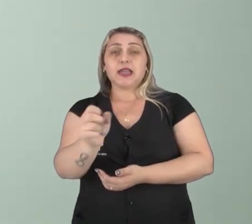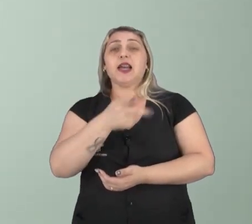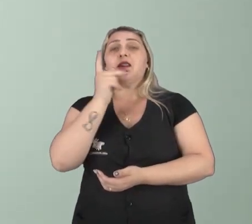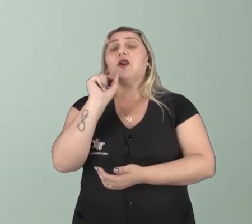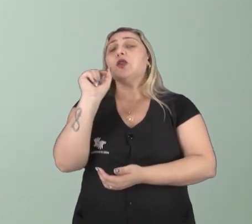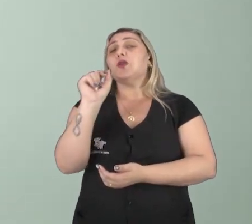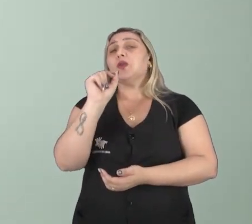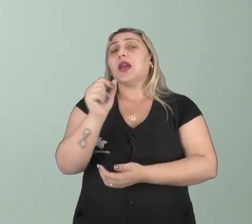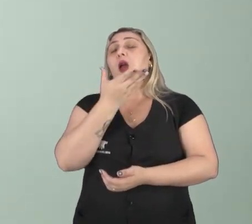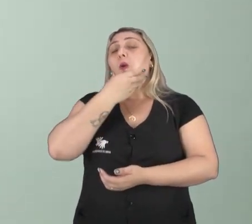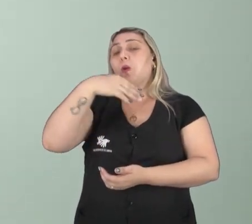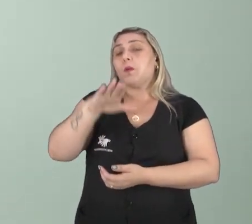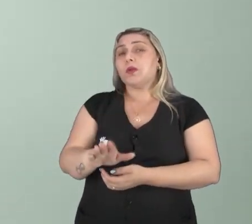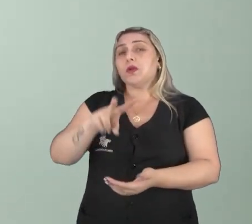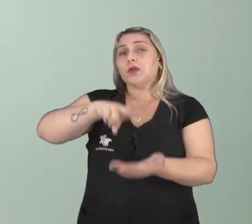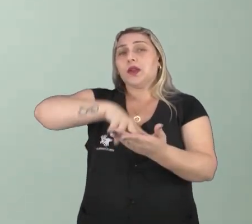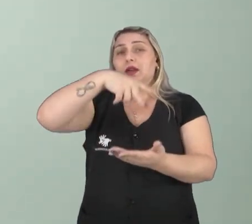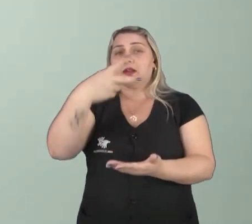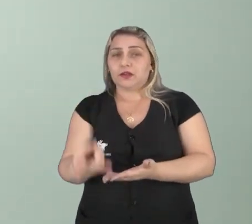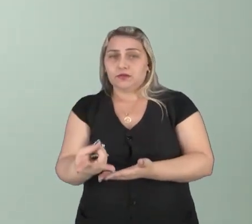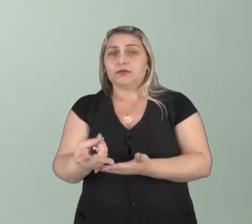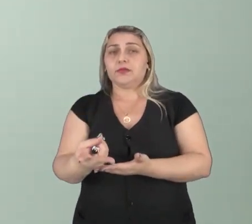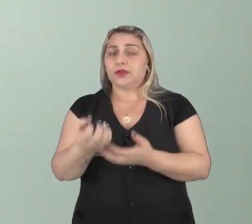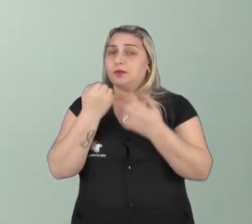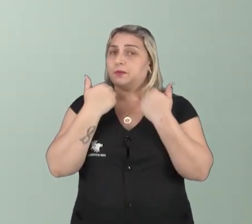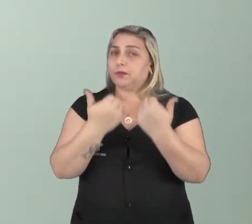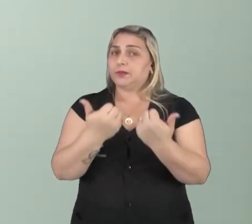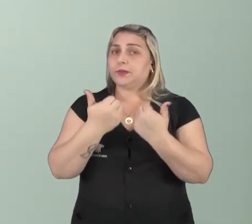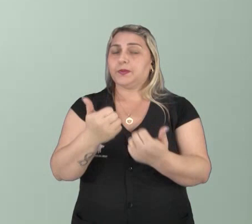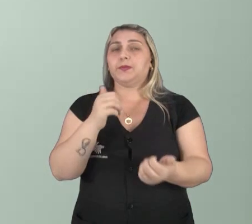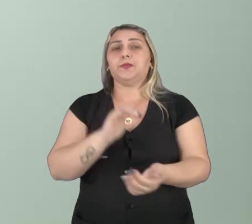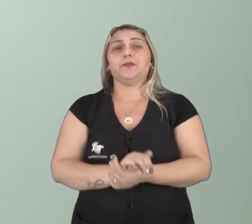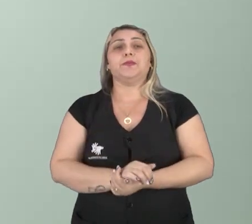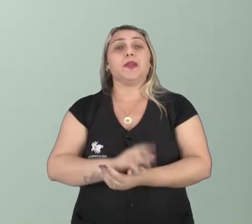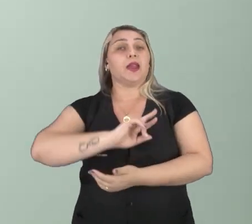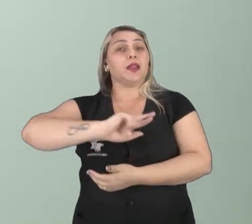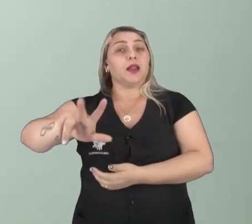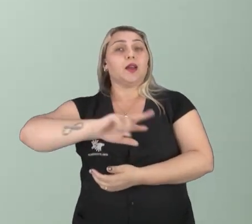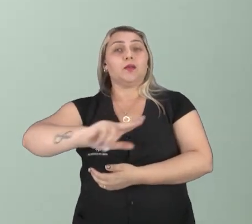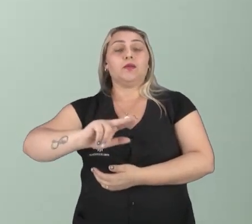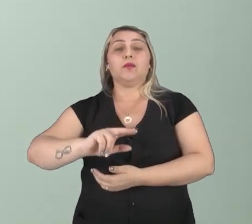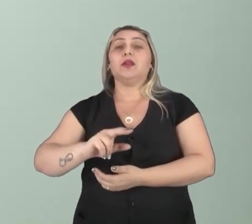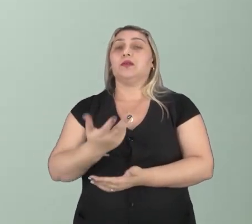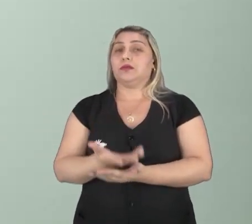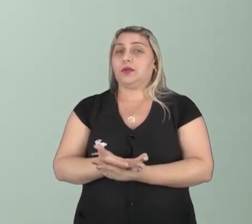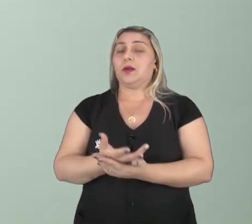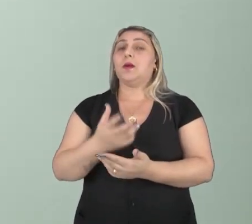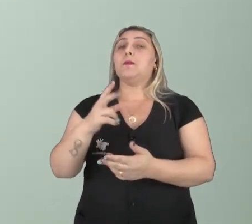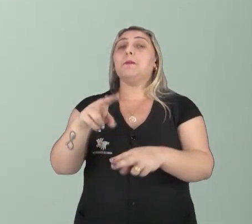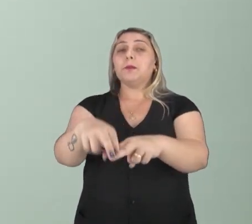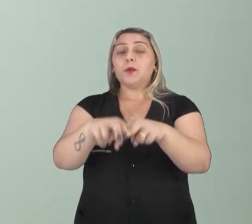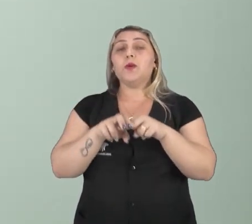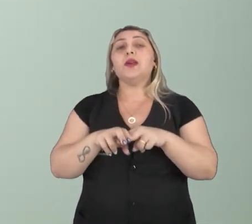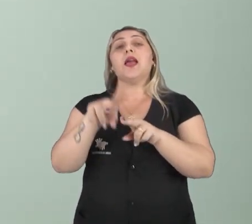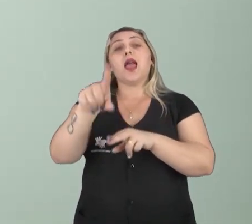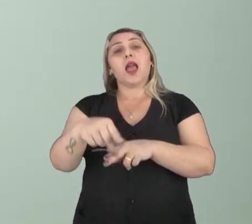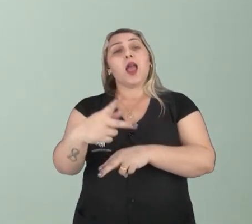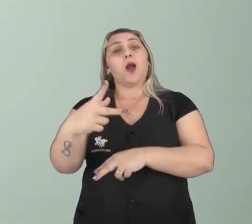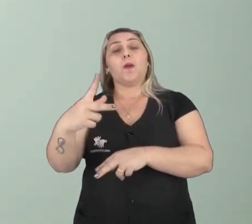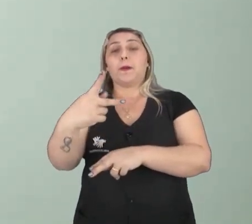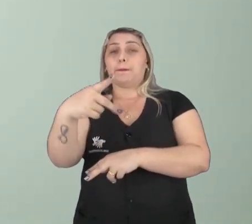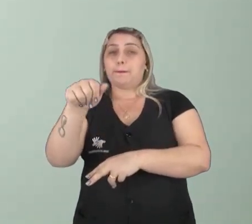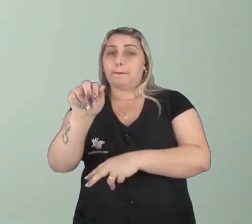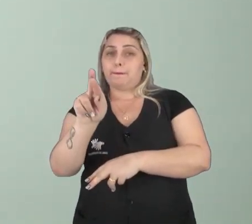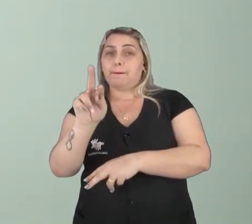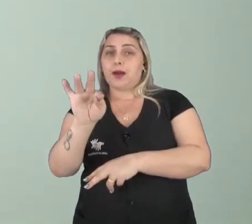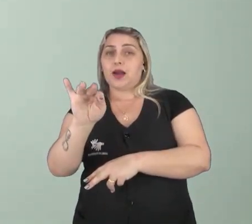Ao garoto que caiu, né? Tá bom? Então, não é nesse caso. Por isso que é uma partícula passivadora. Não é